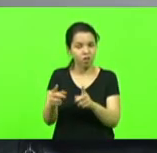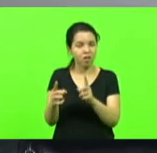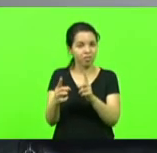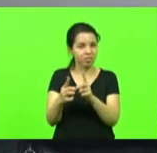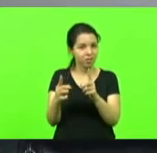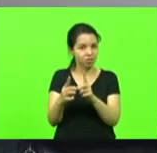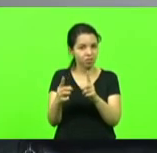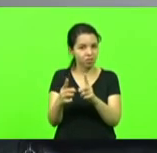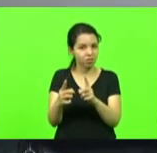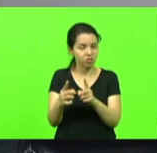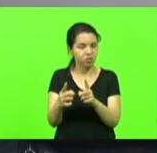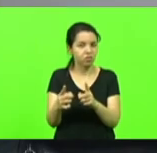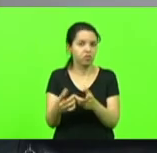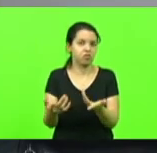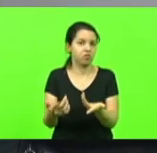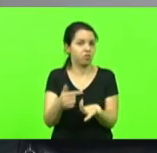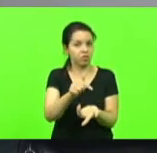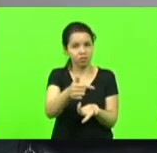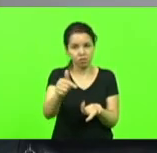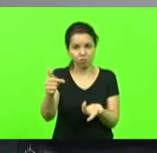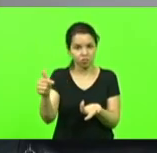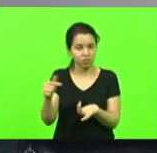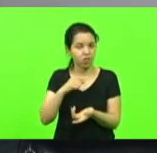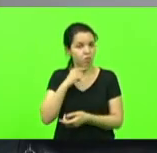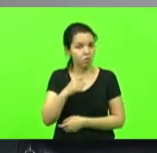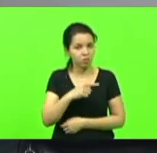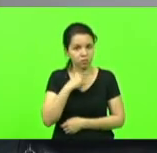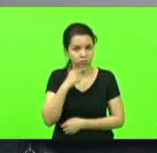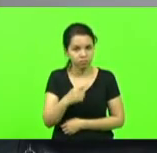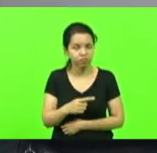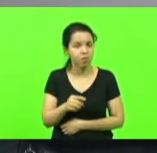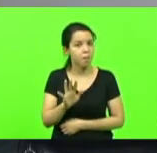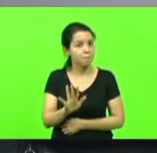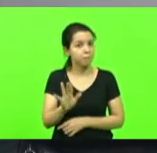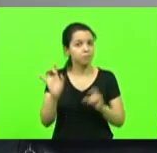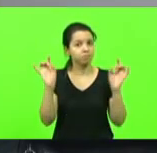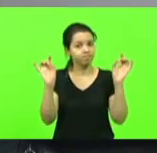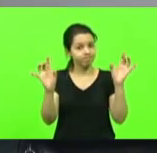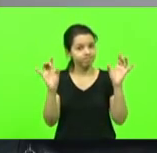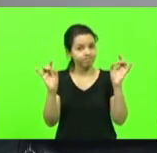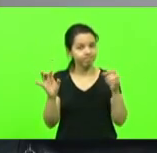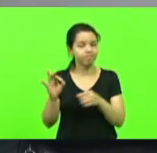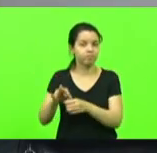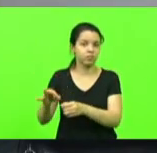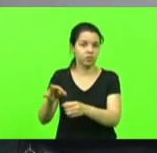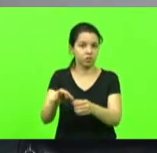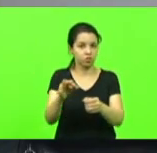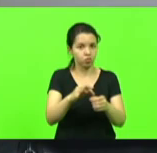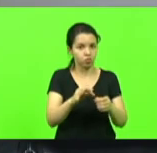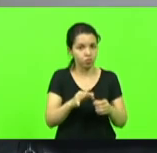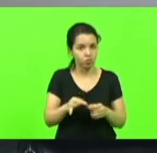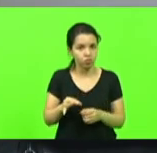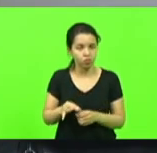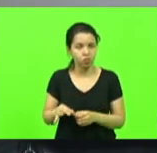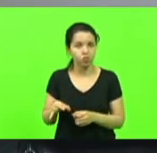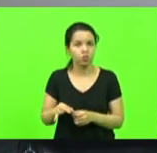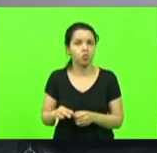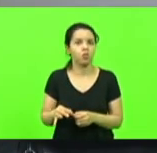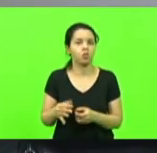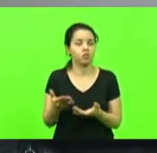maneira que brilhantemente, eu quero dizer brilhantemente, as instituições